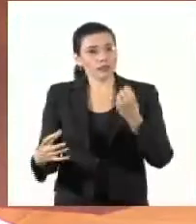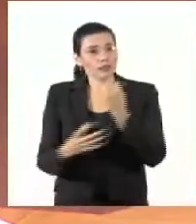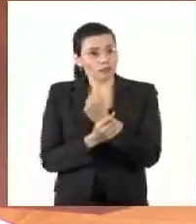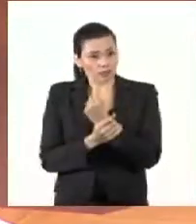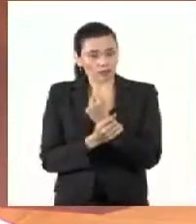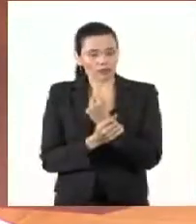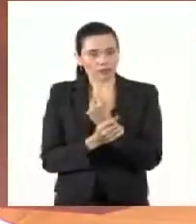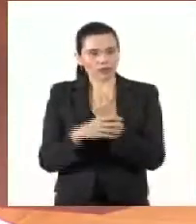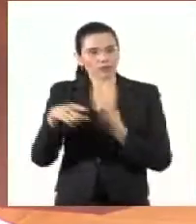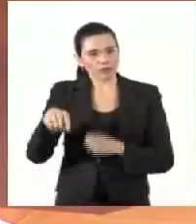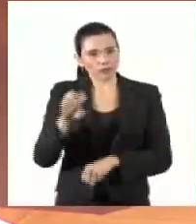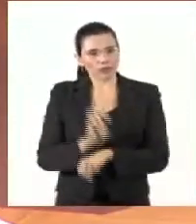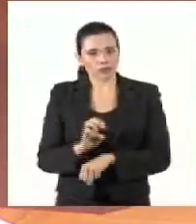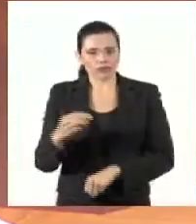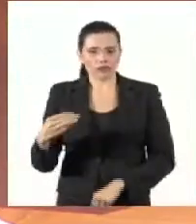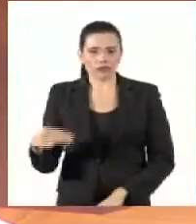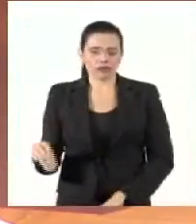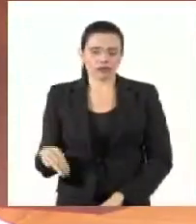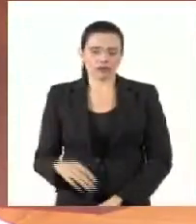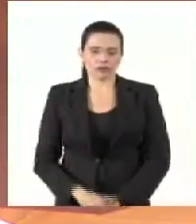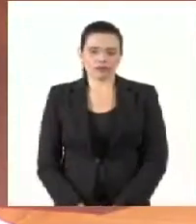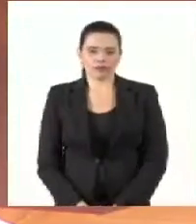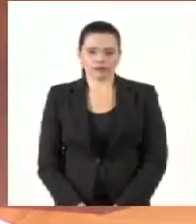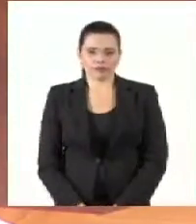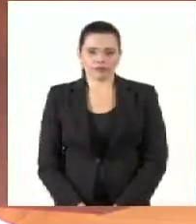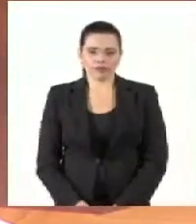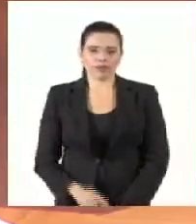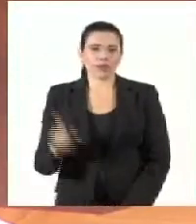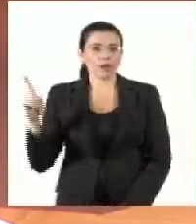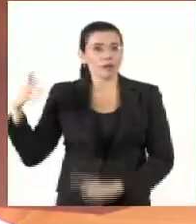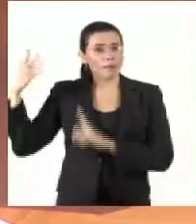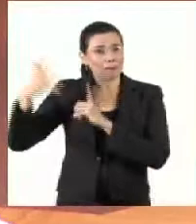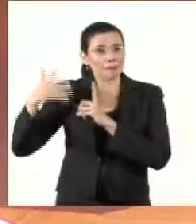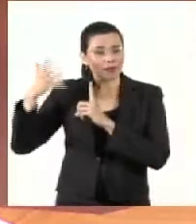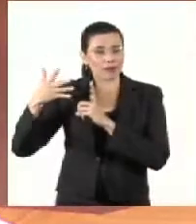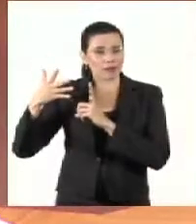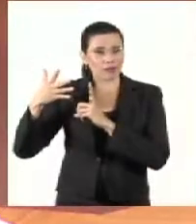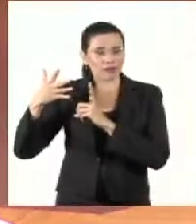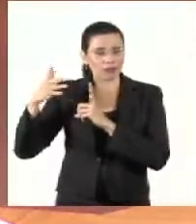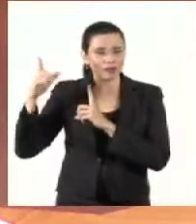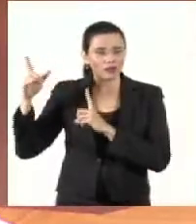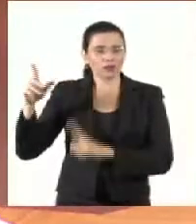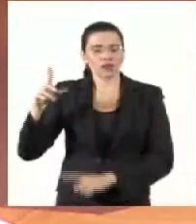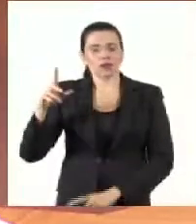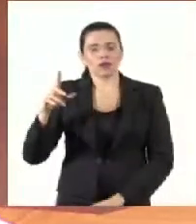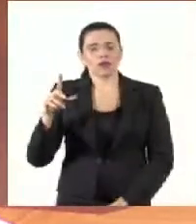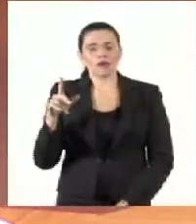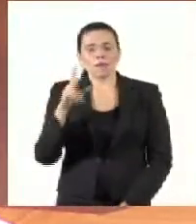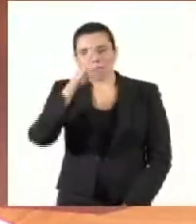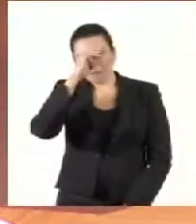da fala do prefeito de Trizidela do Vale em Brasília, deputada Nina,